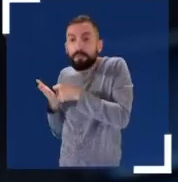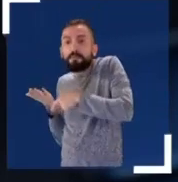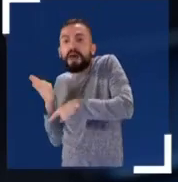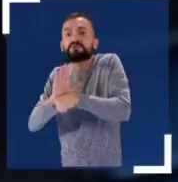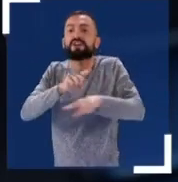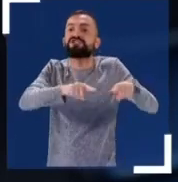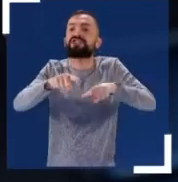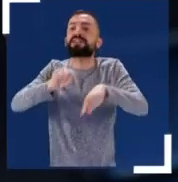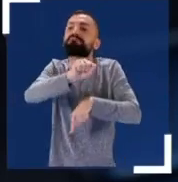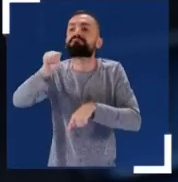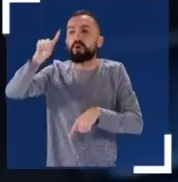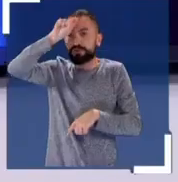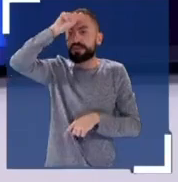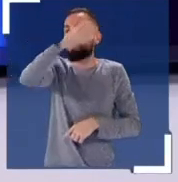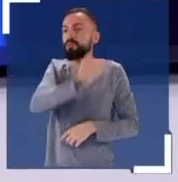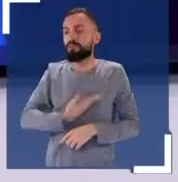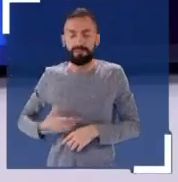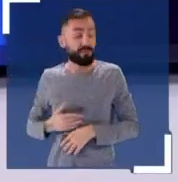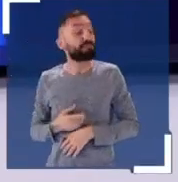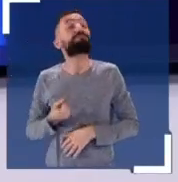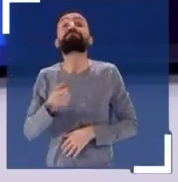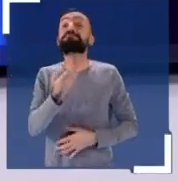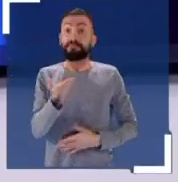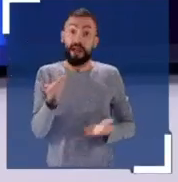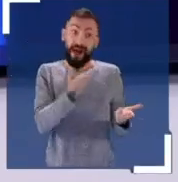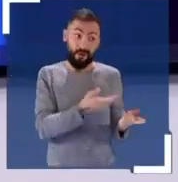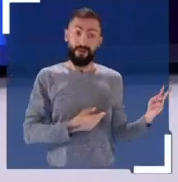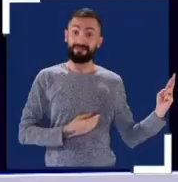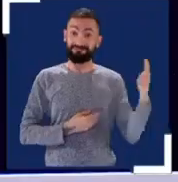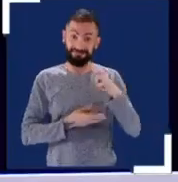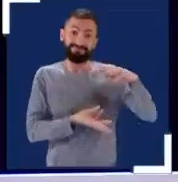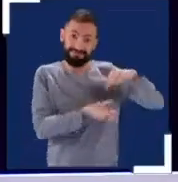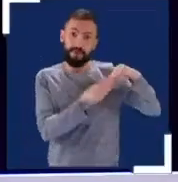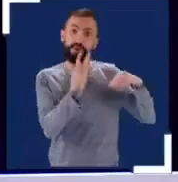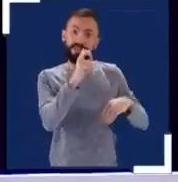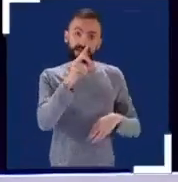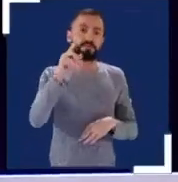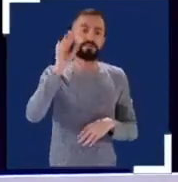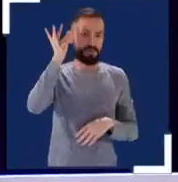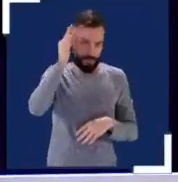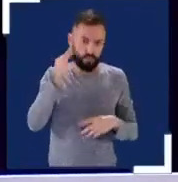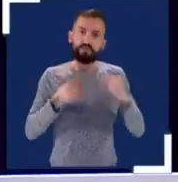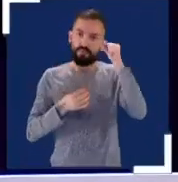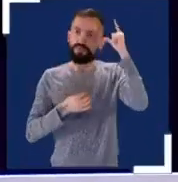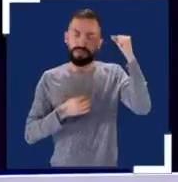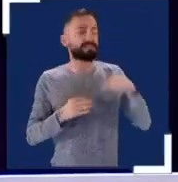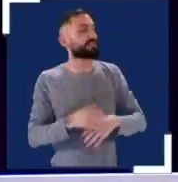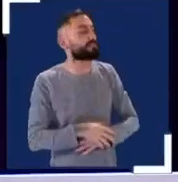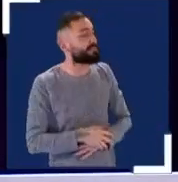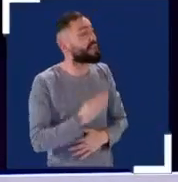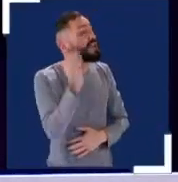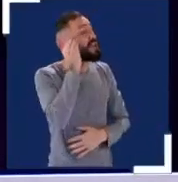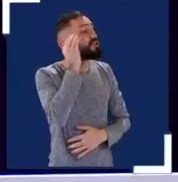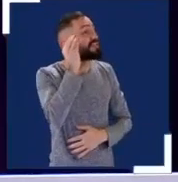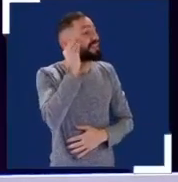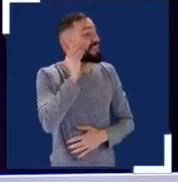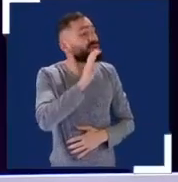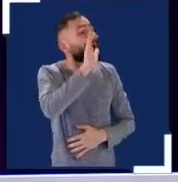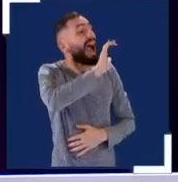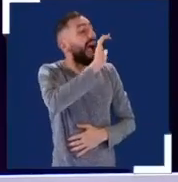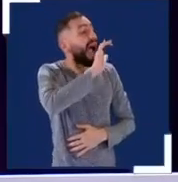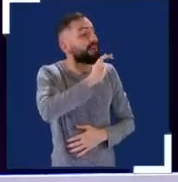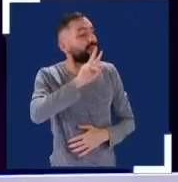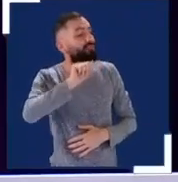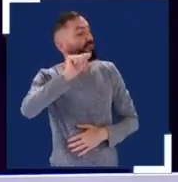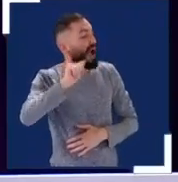Paulo. Márcio França, 45 segundos para a tréplica. Eu tenho procurado abrir rapidamente as vagas. Foi assim no Dante Pazanese, abrindo